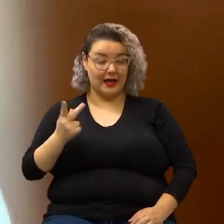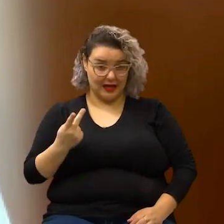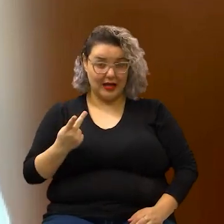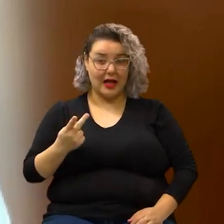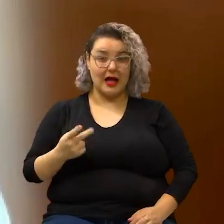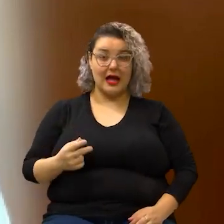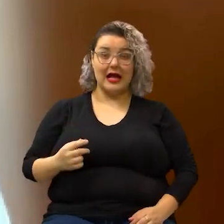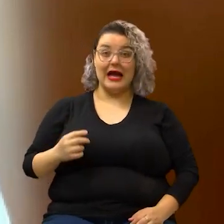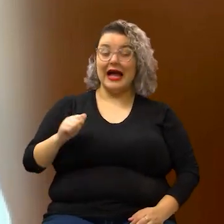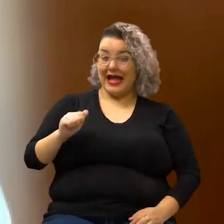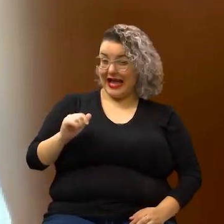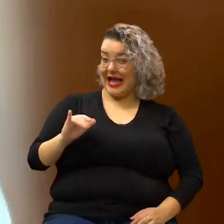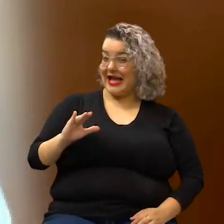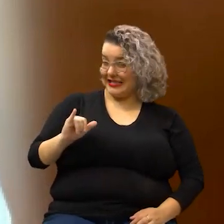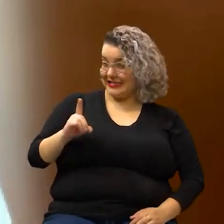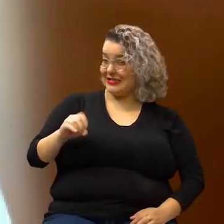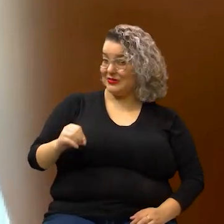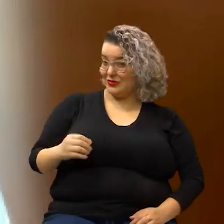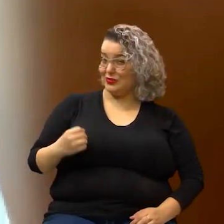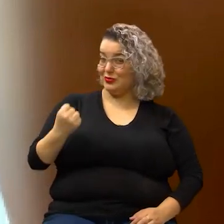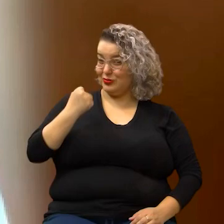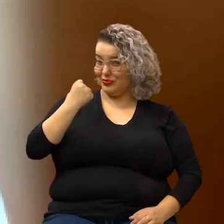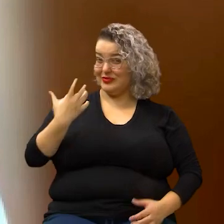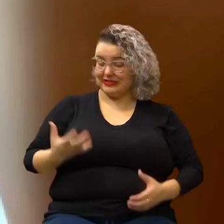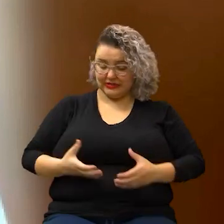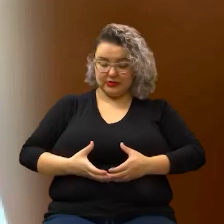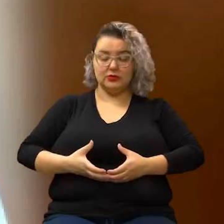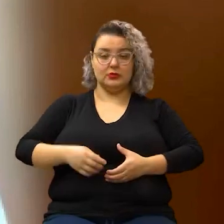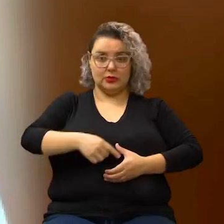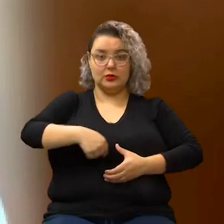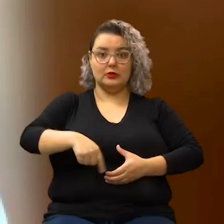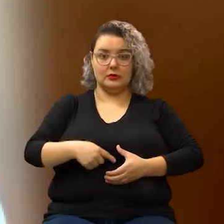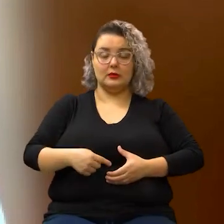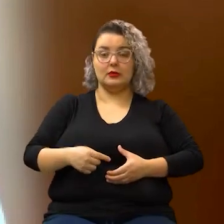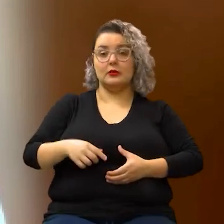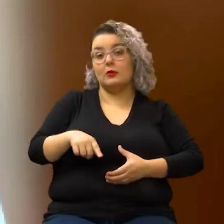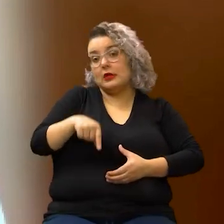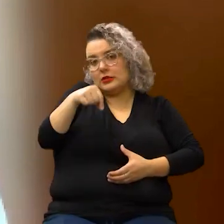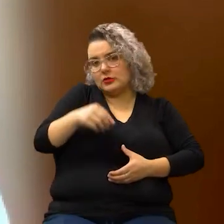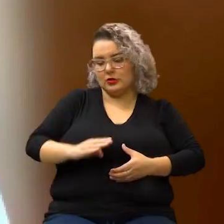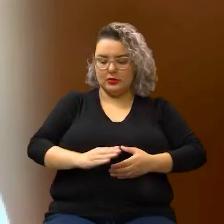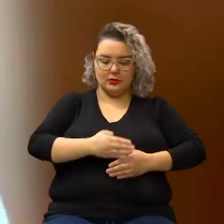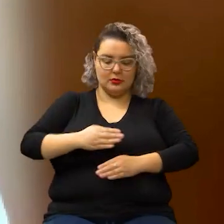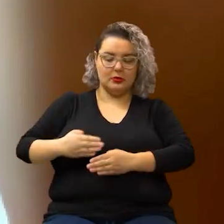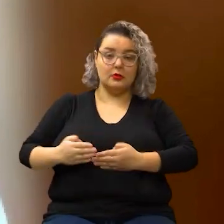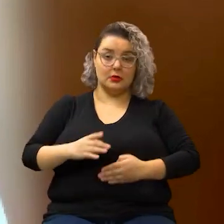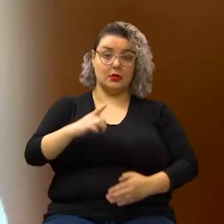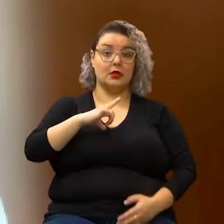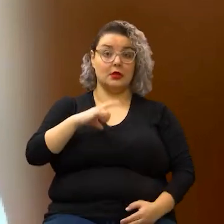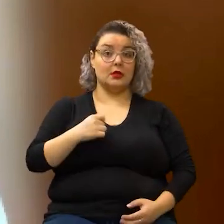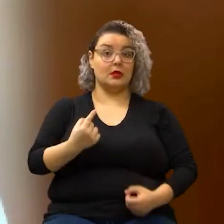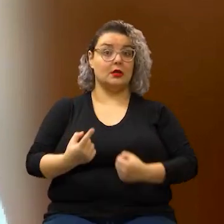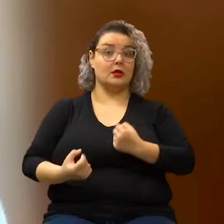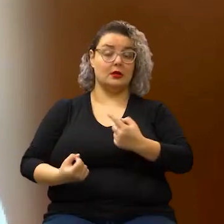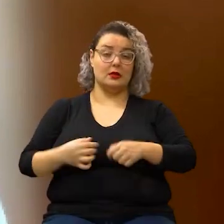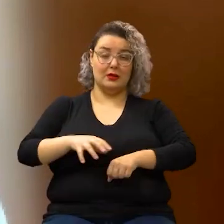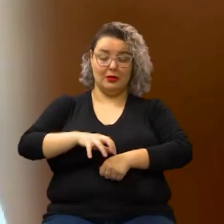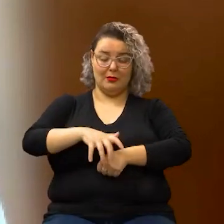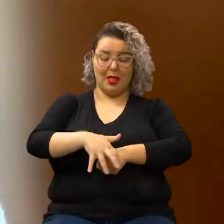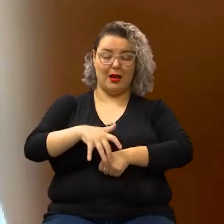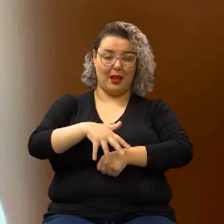estômago. E com isso, ela prefere ficar nessa região, né, e causa aí